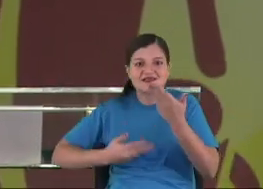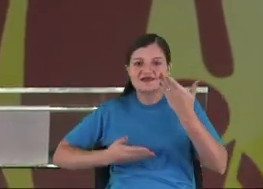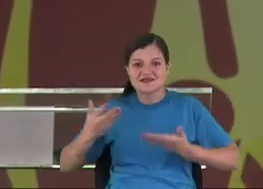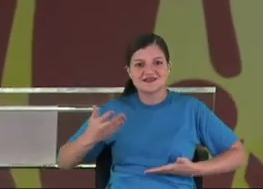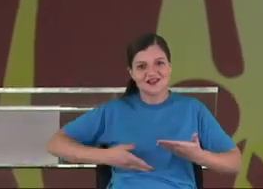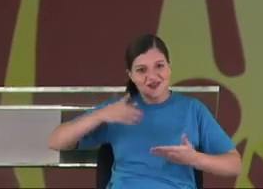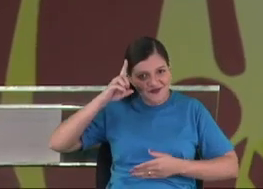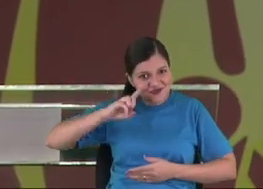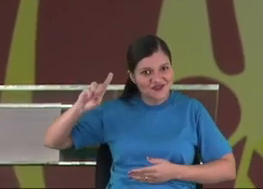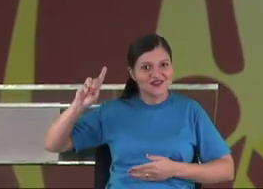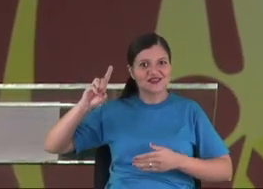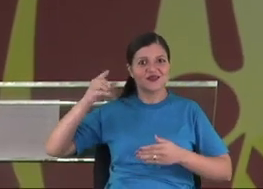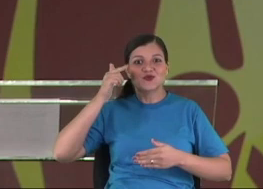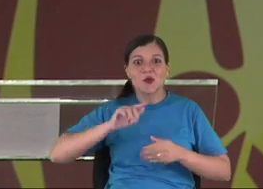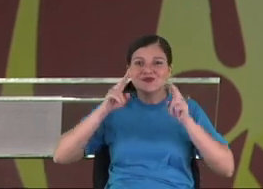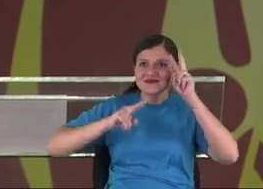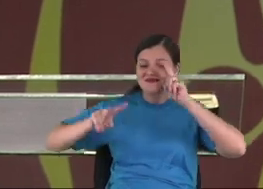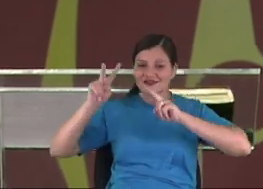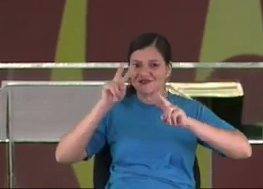Deus.